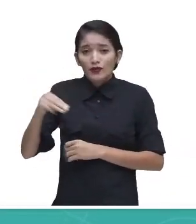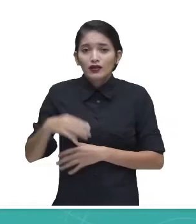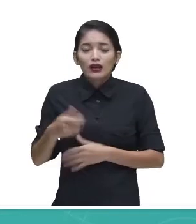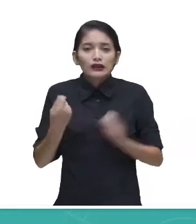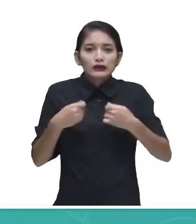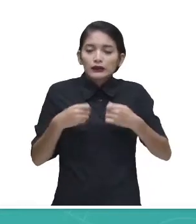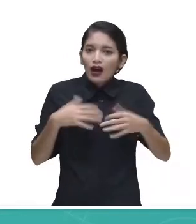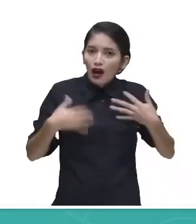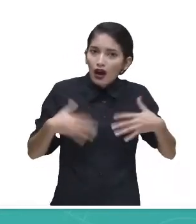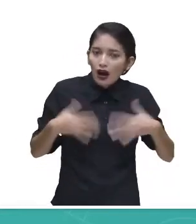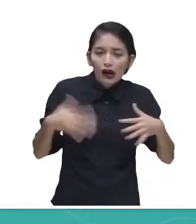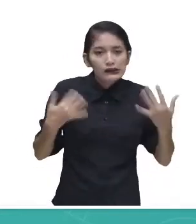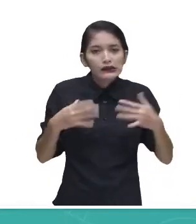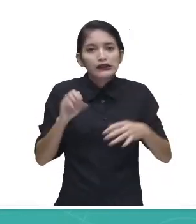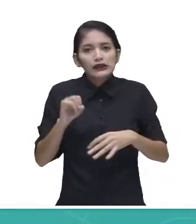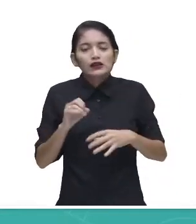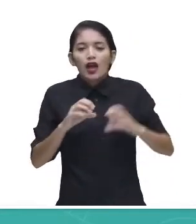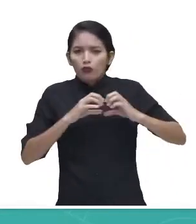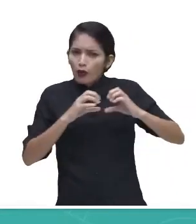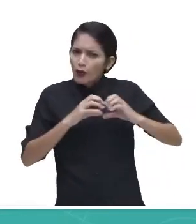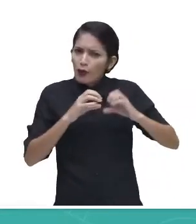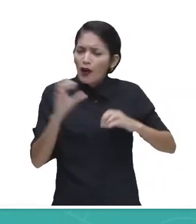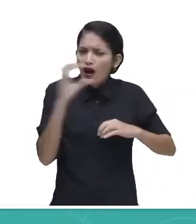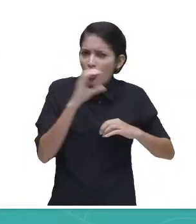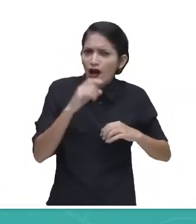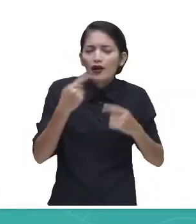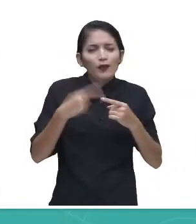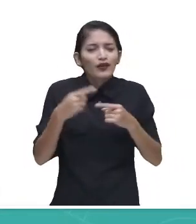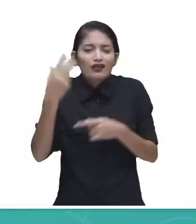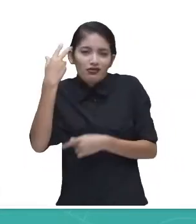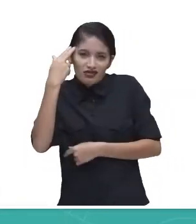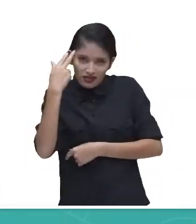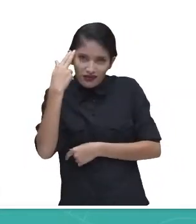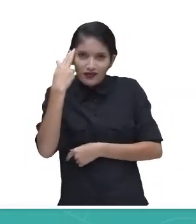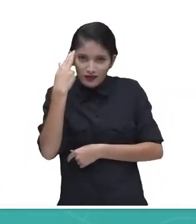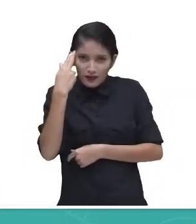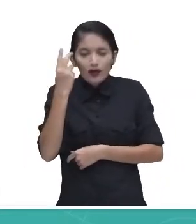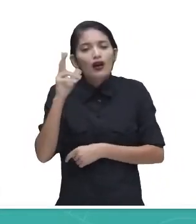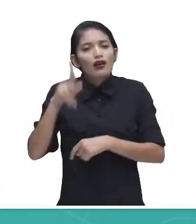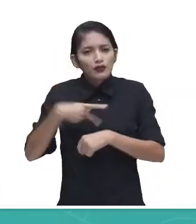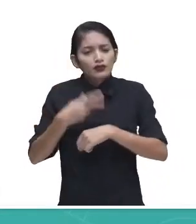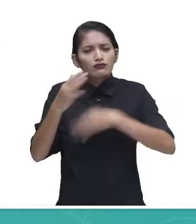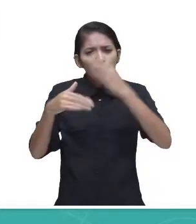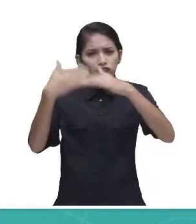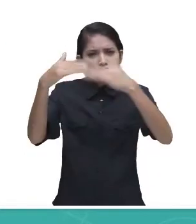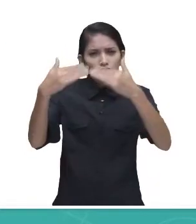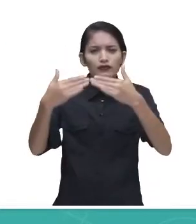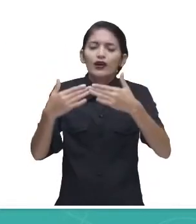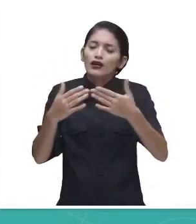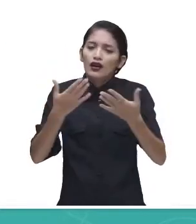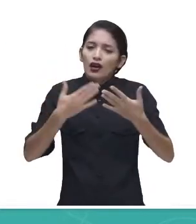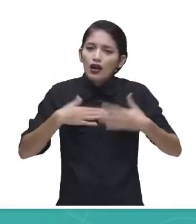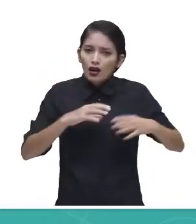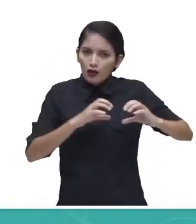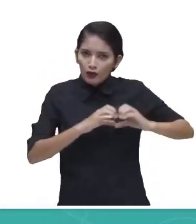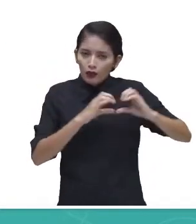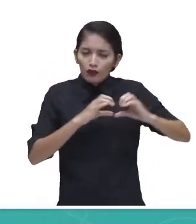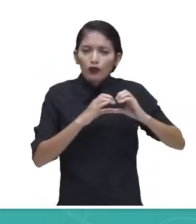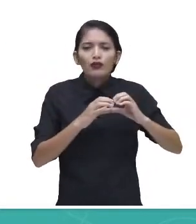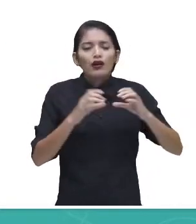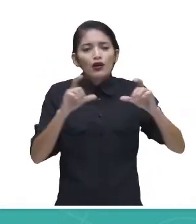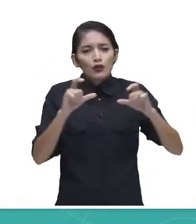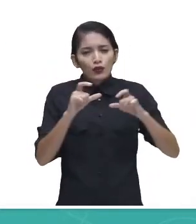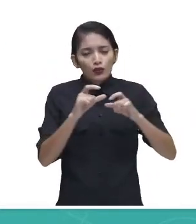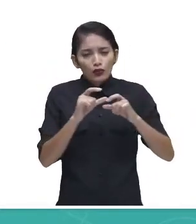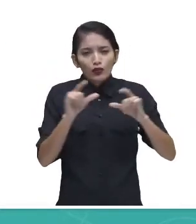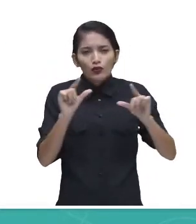se desesperar se um bebê bate o coração muito rápido, porque isso é normal. Com o desenvolvimento, esse batimento vai diminuir, vai ficar